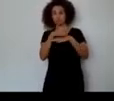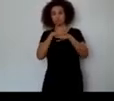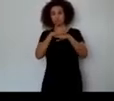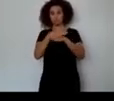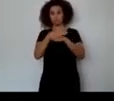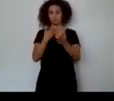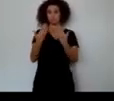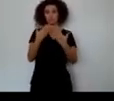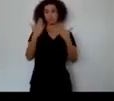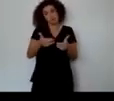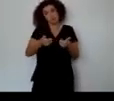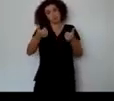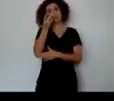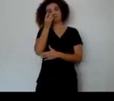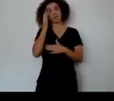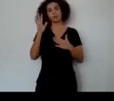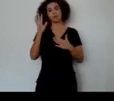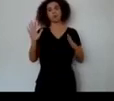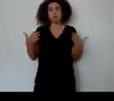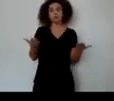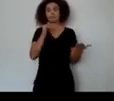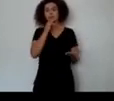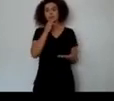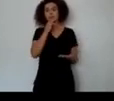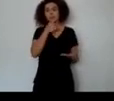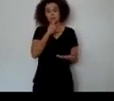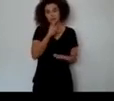do cenário, é o que a gente tem para hoje.